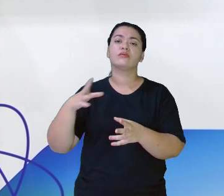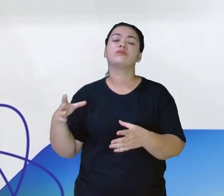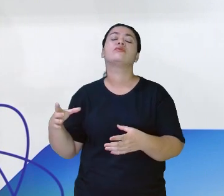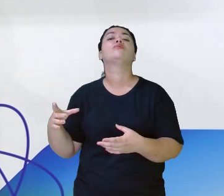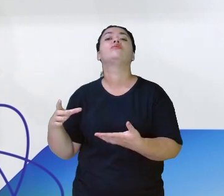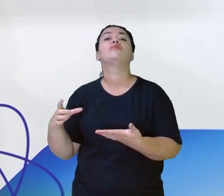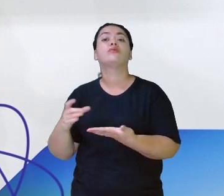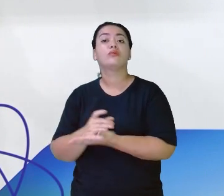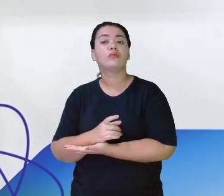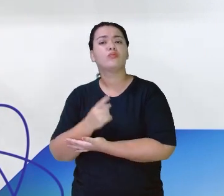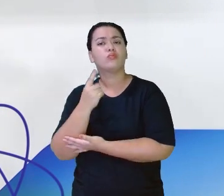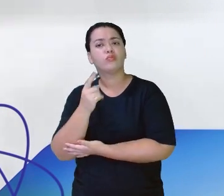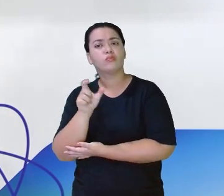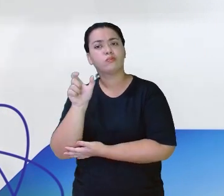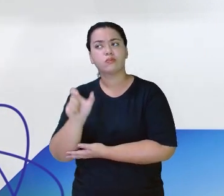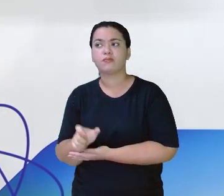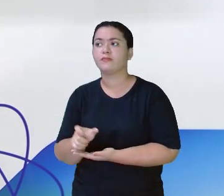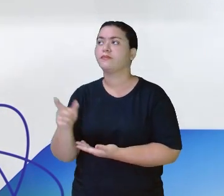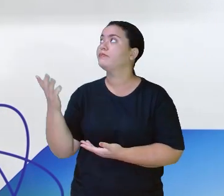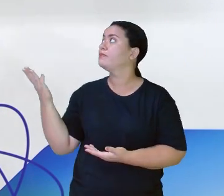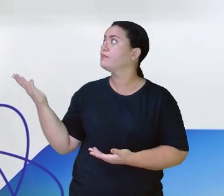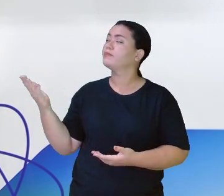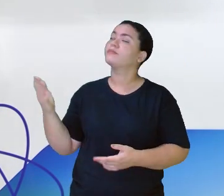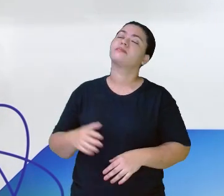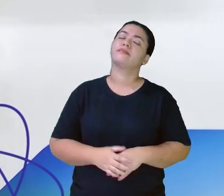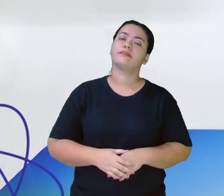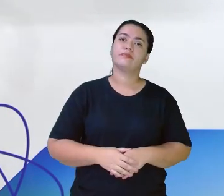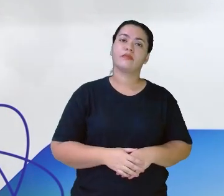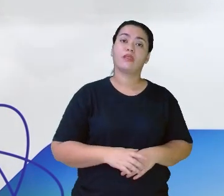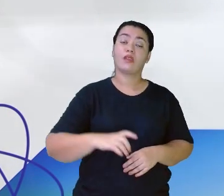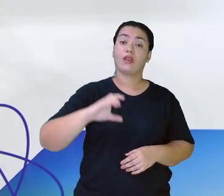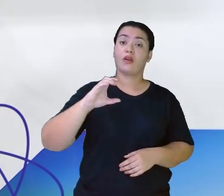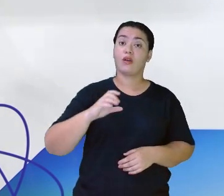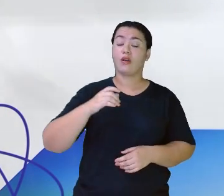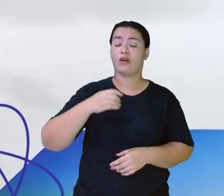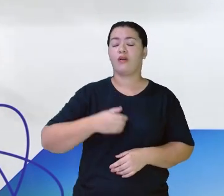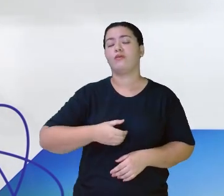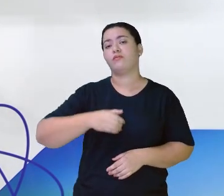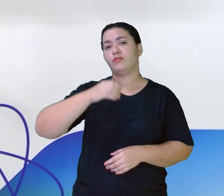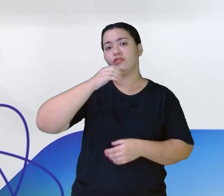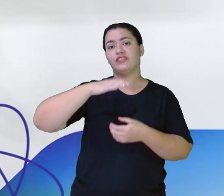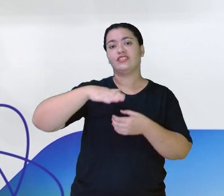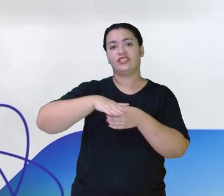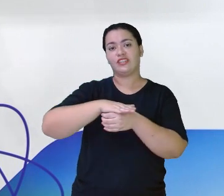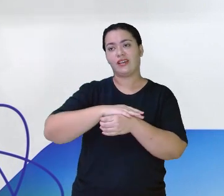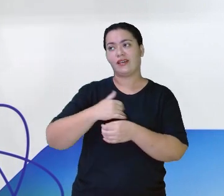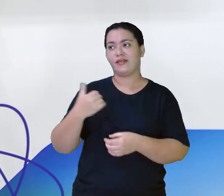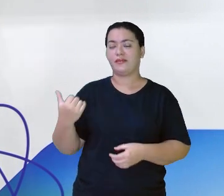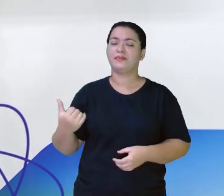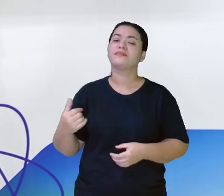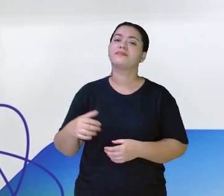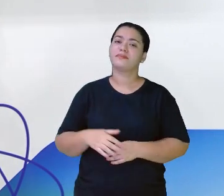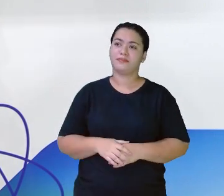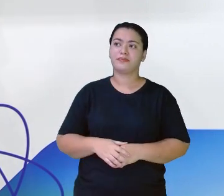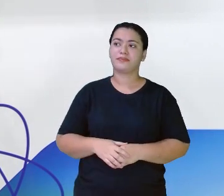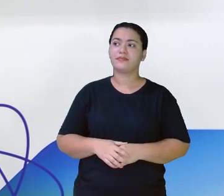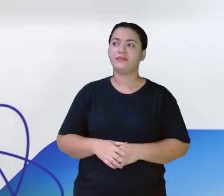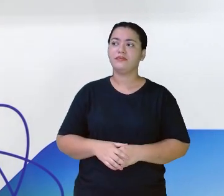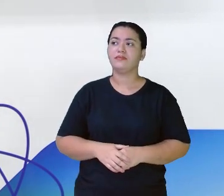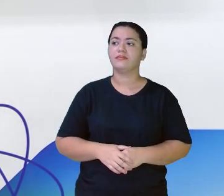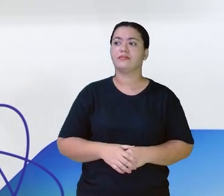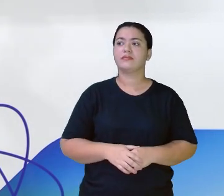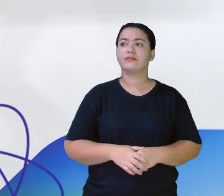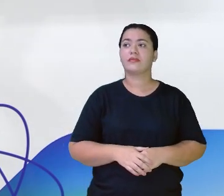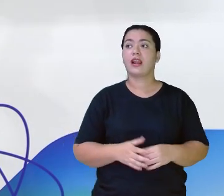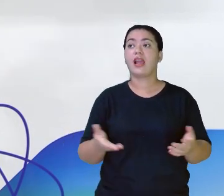quê? 1/2. Como eu mostrei aí, ó, o copo cheio, se ela fosse devolver de novo a água para o copo,